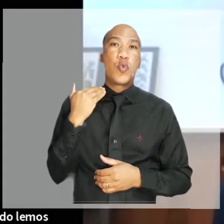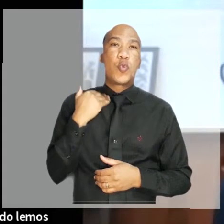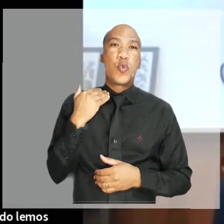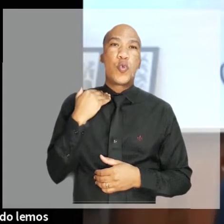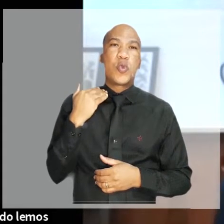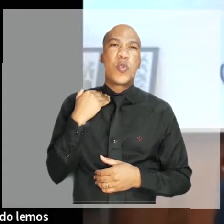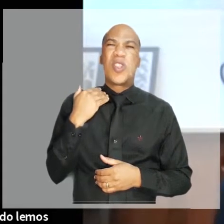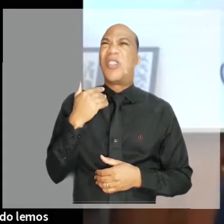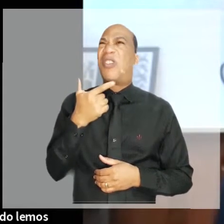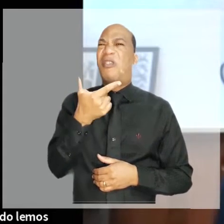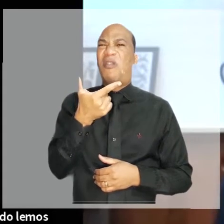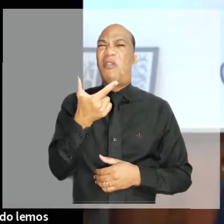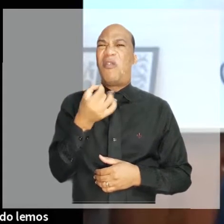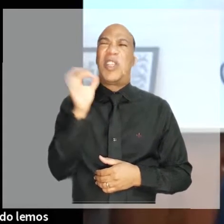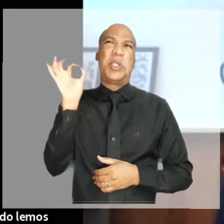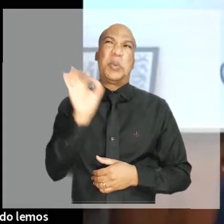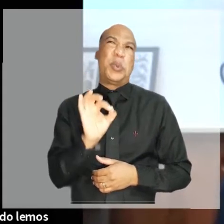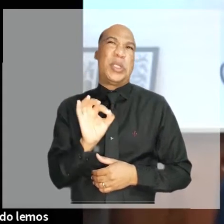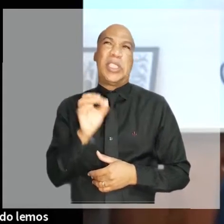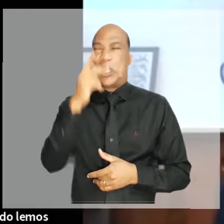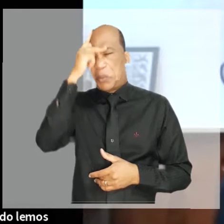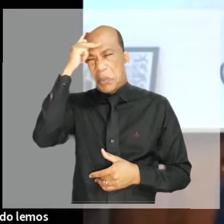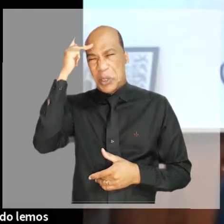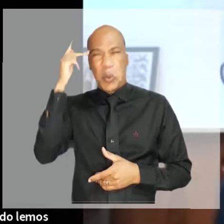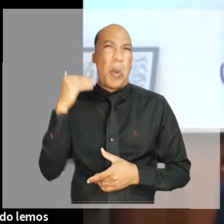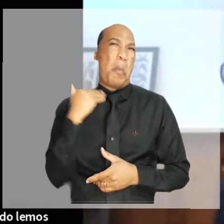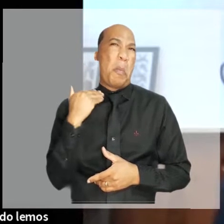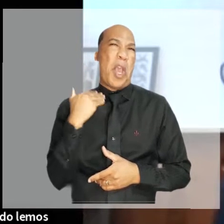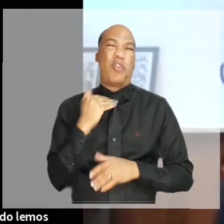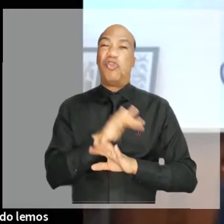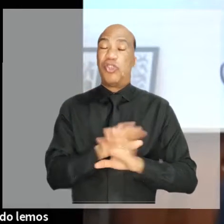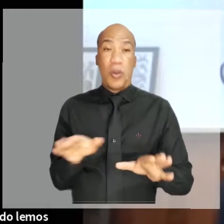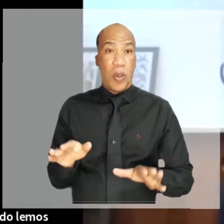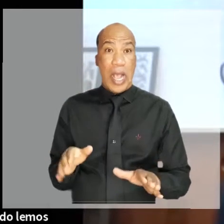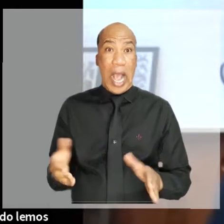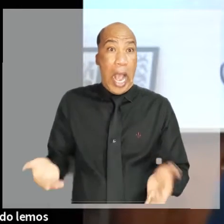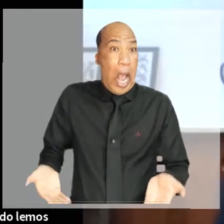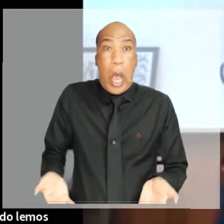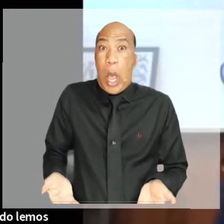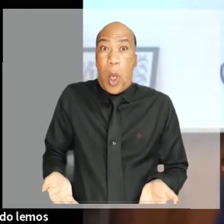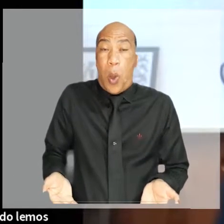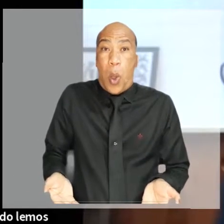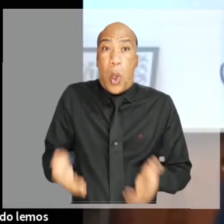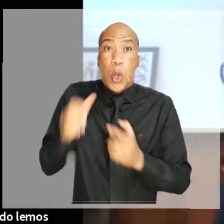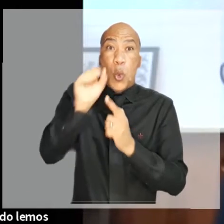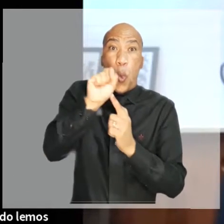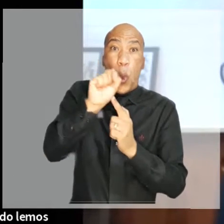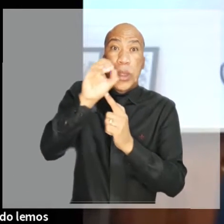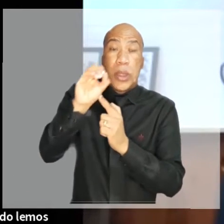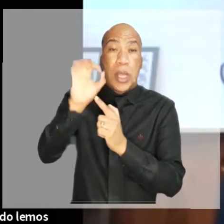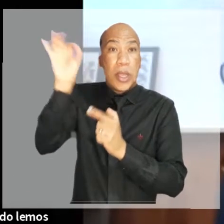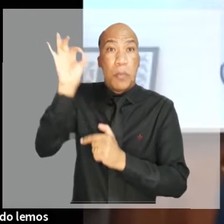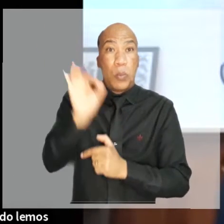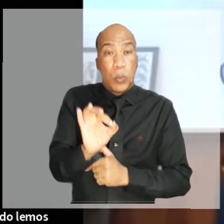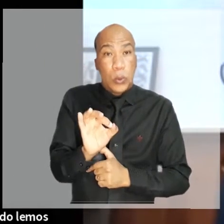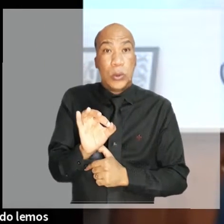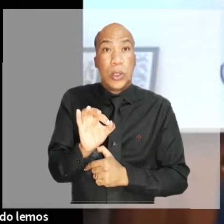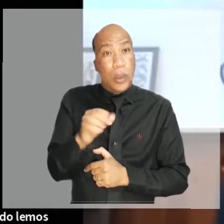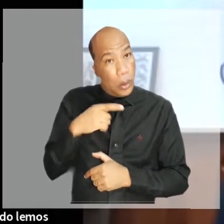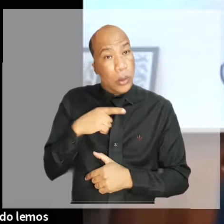2018 passou a ter 80% da população com conta bancária. Eles bancarizaram 500 milhões de pessoas,